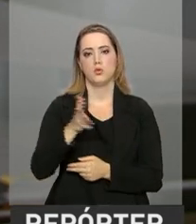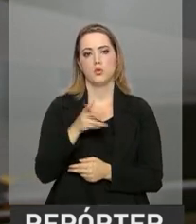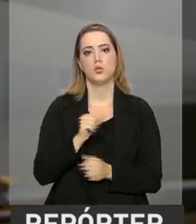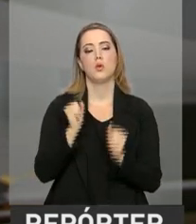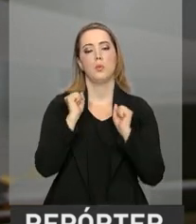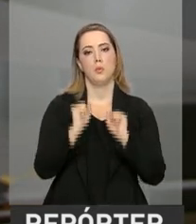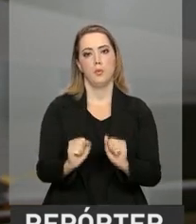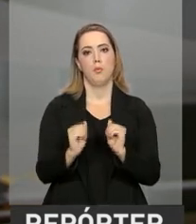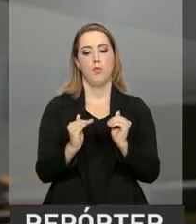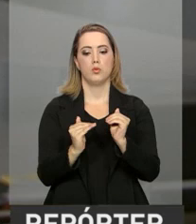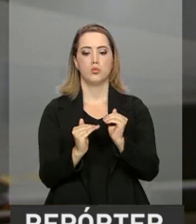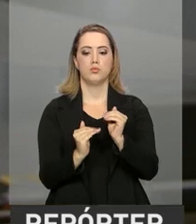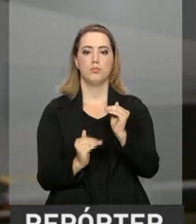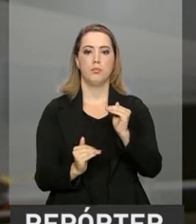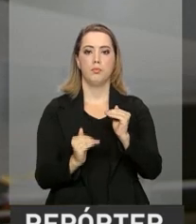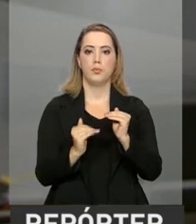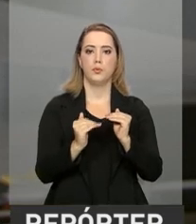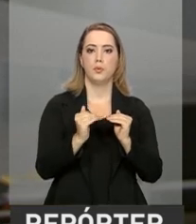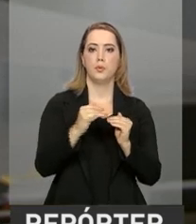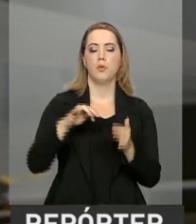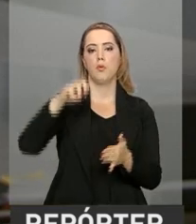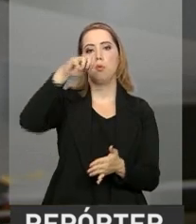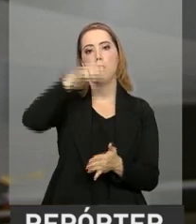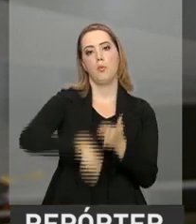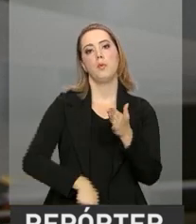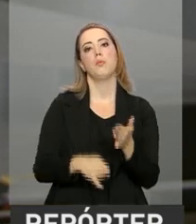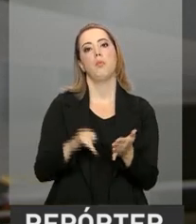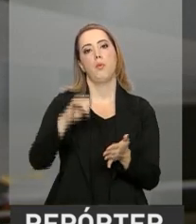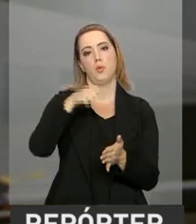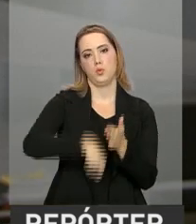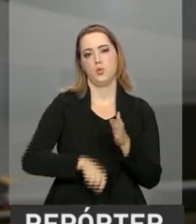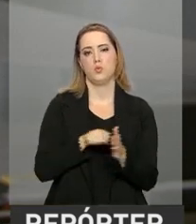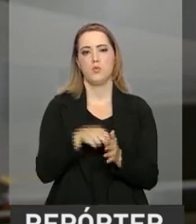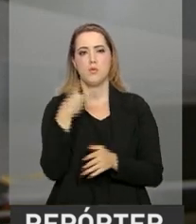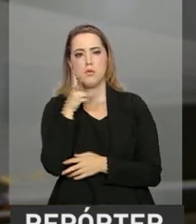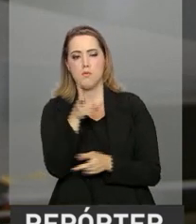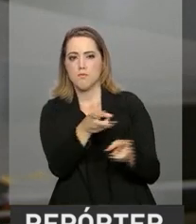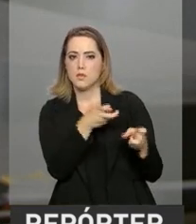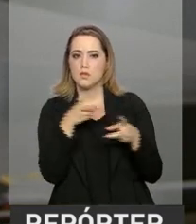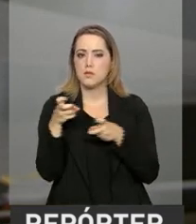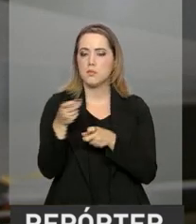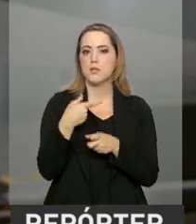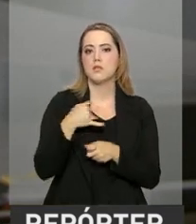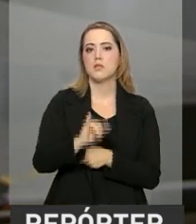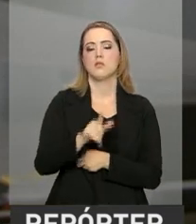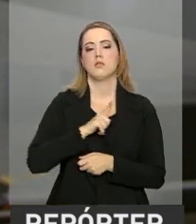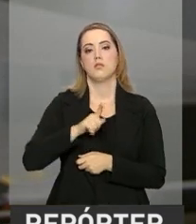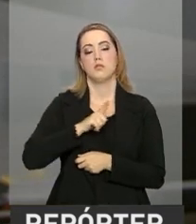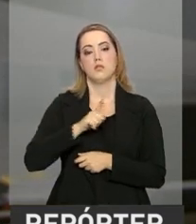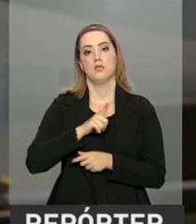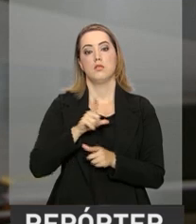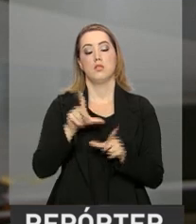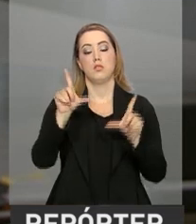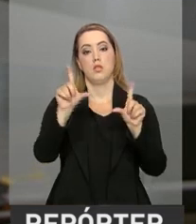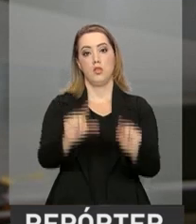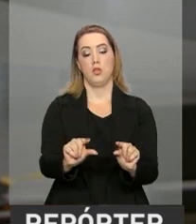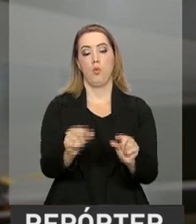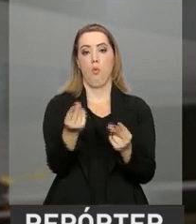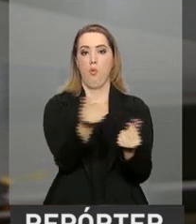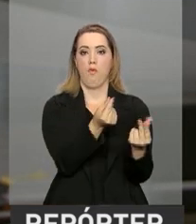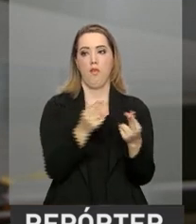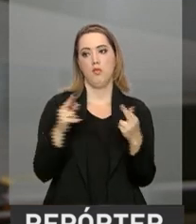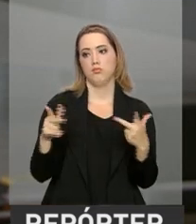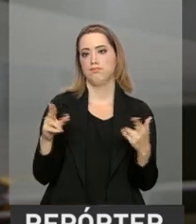Camex pode aumentar o imposto de importação caso verifique que ocorre uma distorção de mercado neste